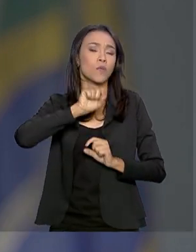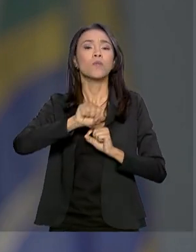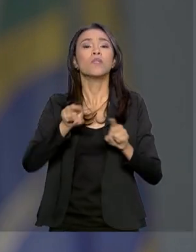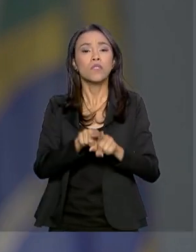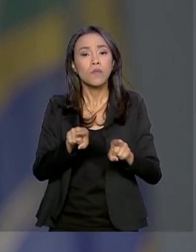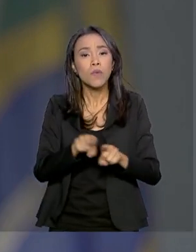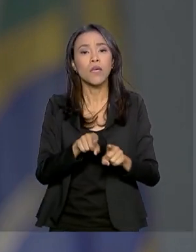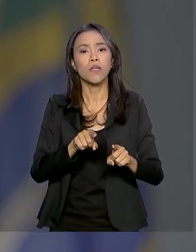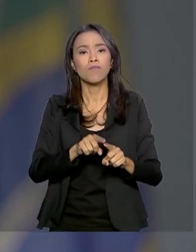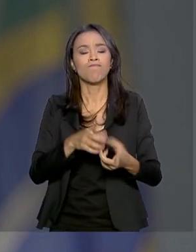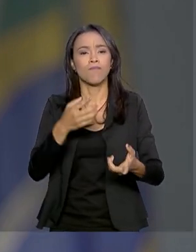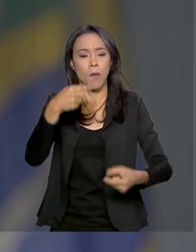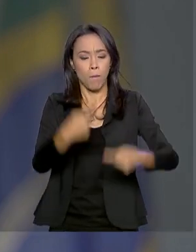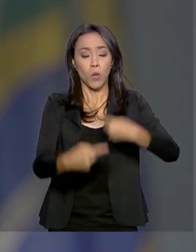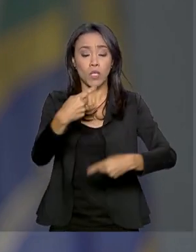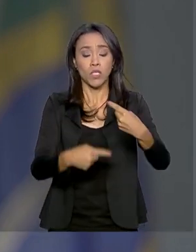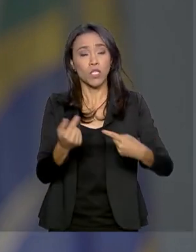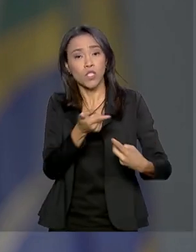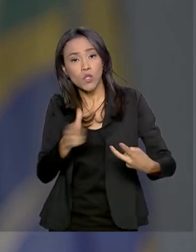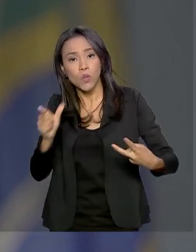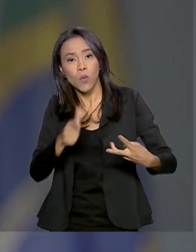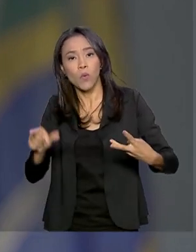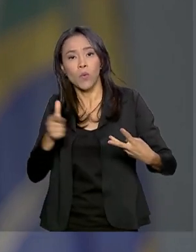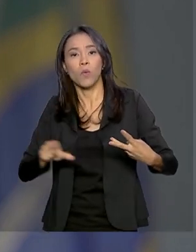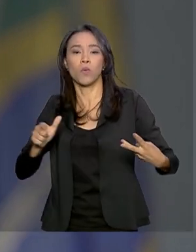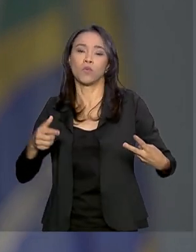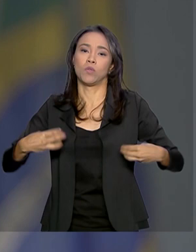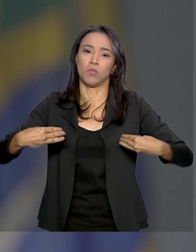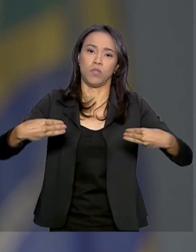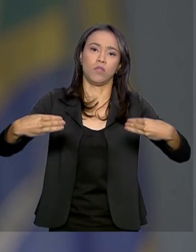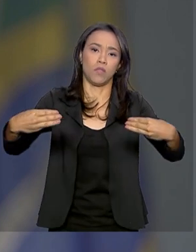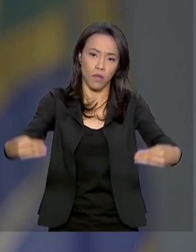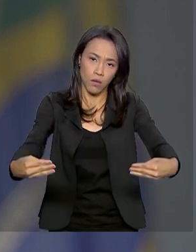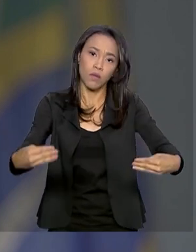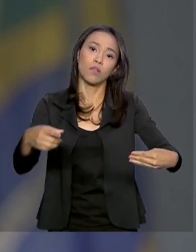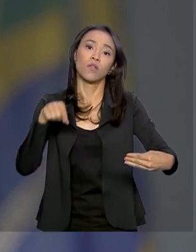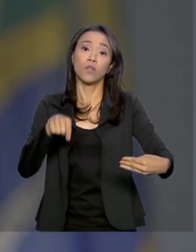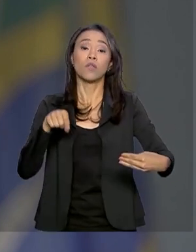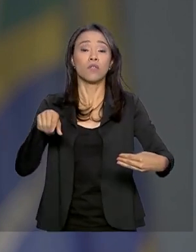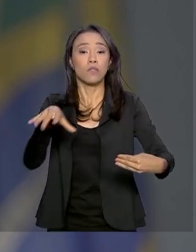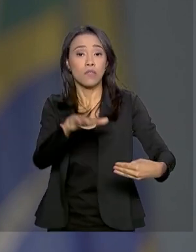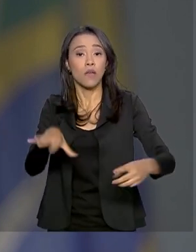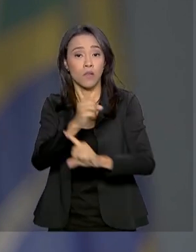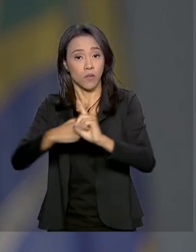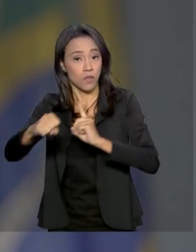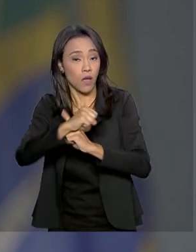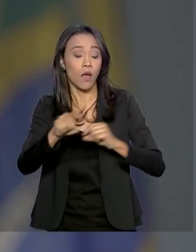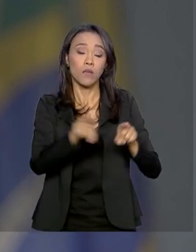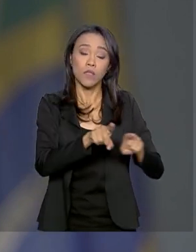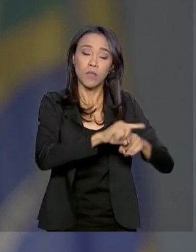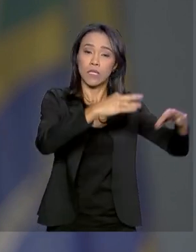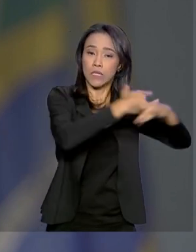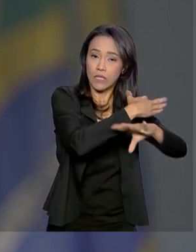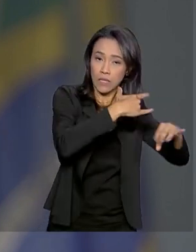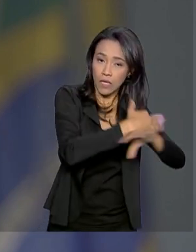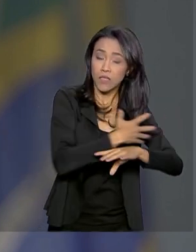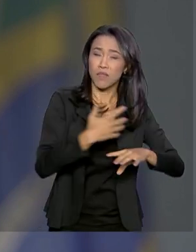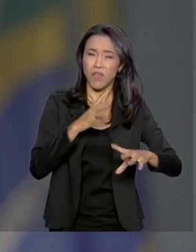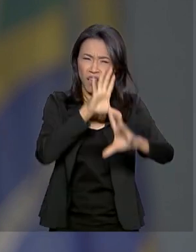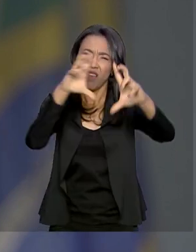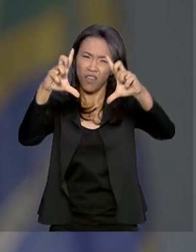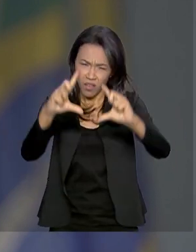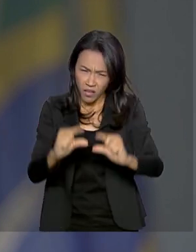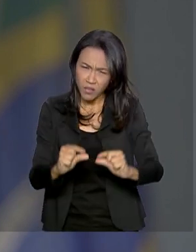públicas de outros ministérios, de cunho social ou urbanístico, para tentar também diminuir as causas que muitas vezes